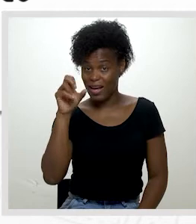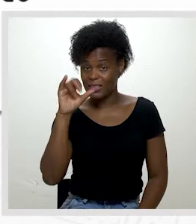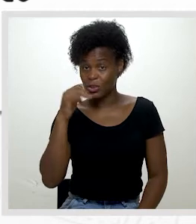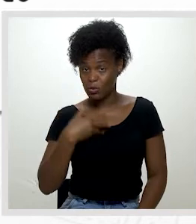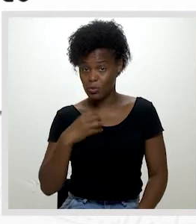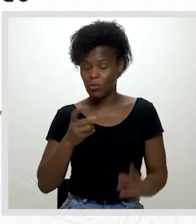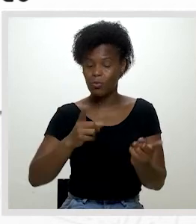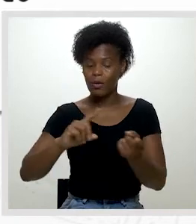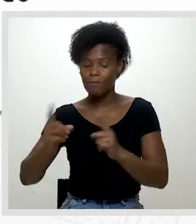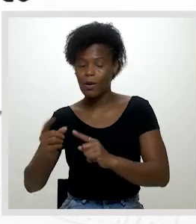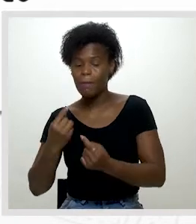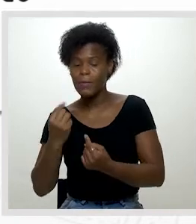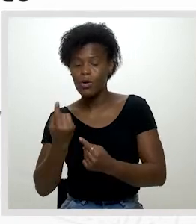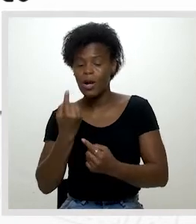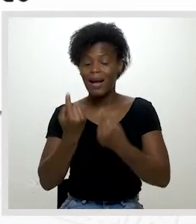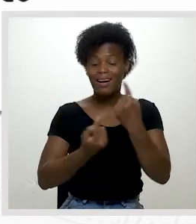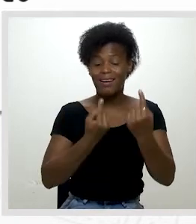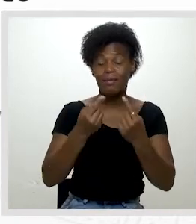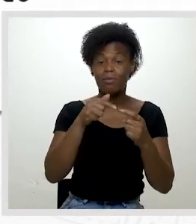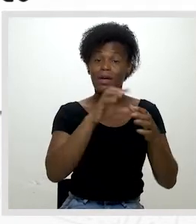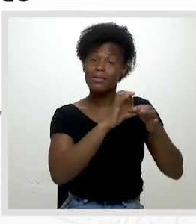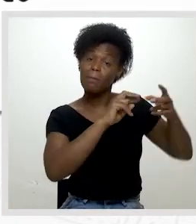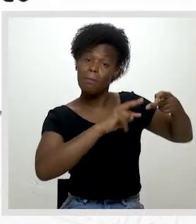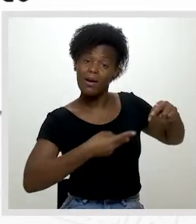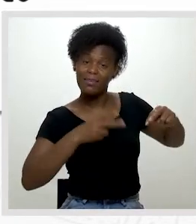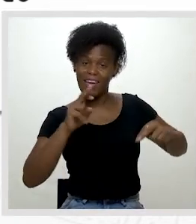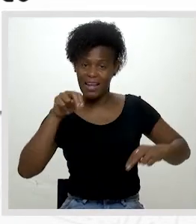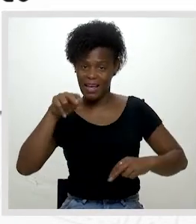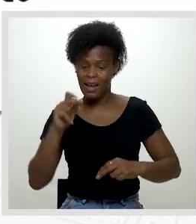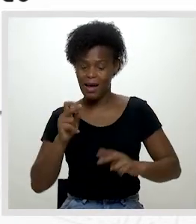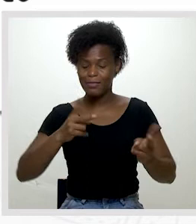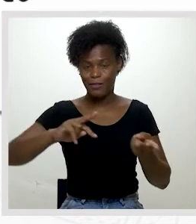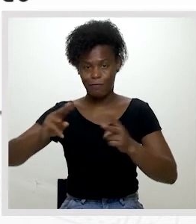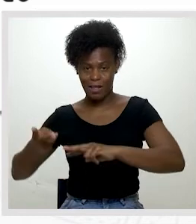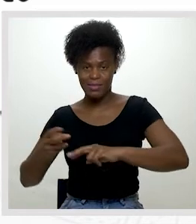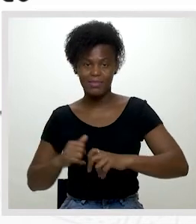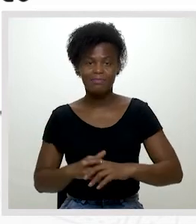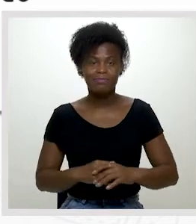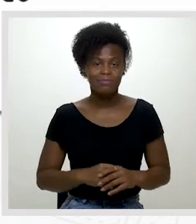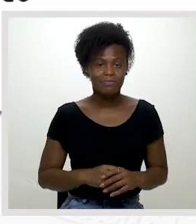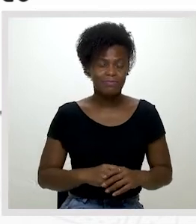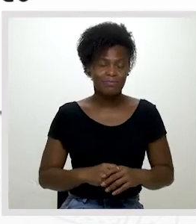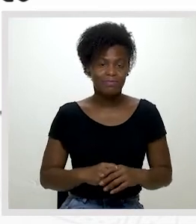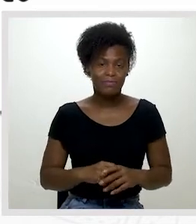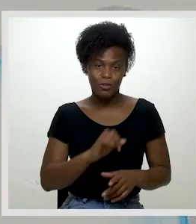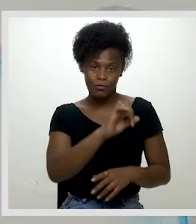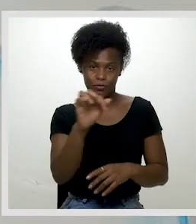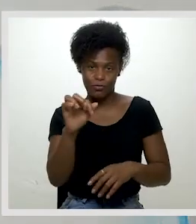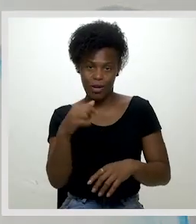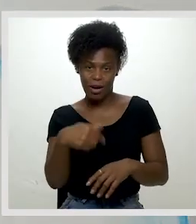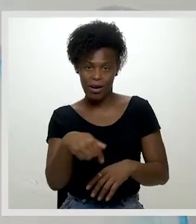transportado por cada uma dessas moléculas de RNA de transferência? Então, vocês